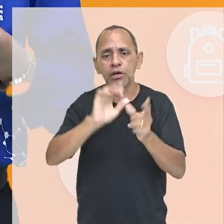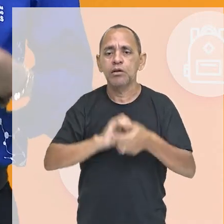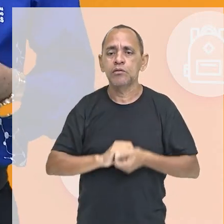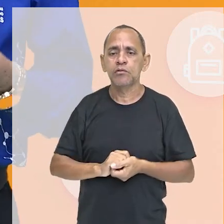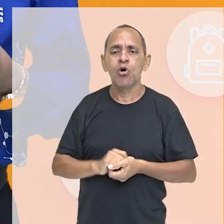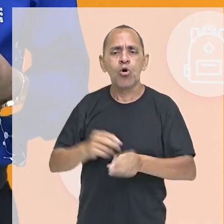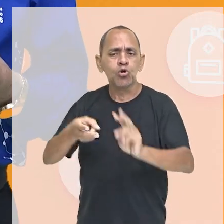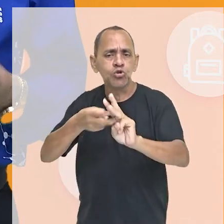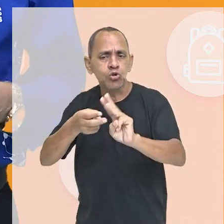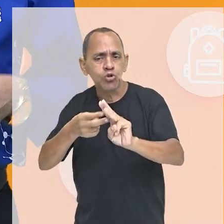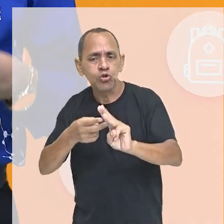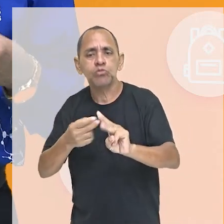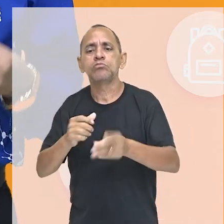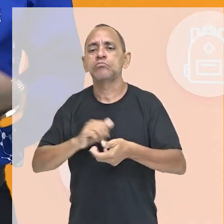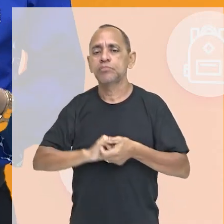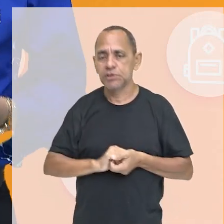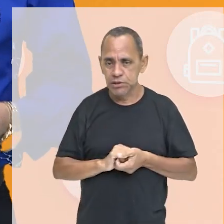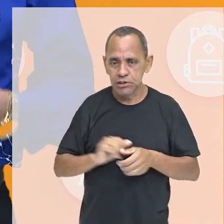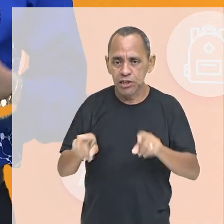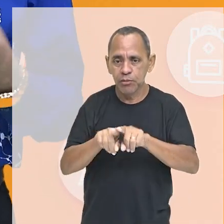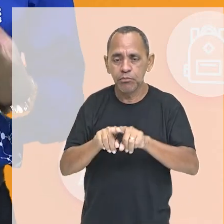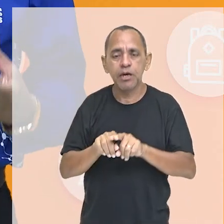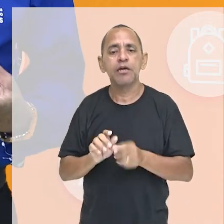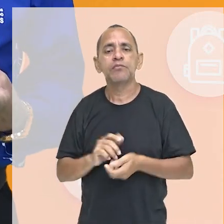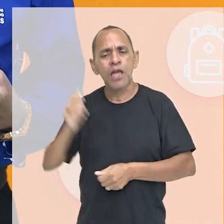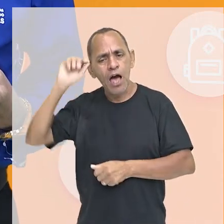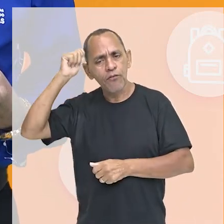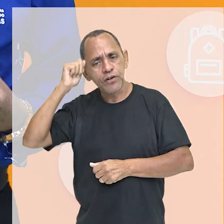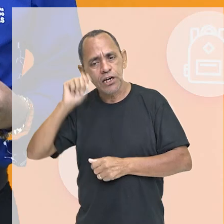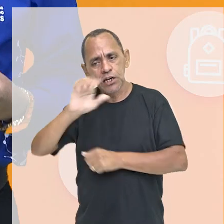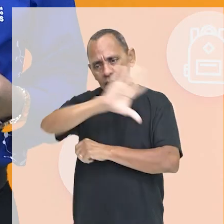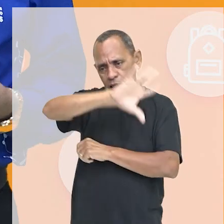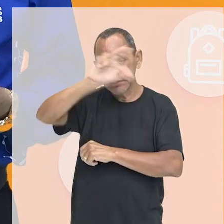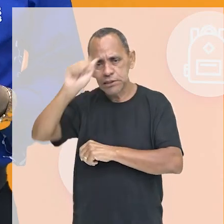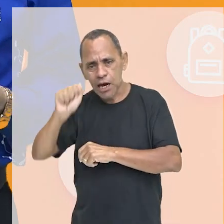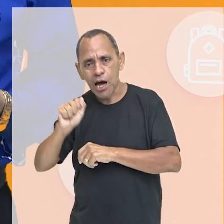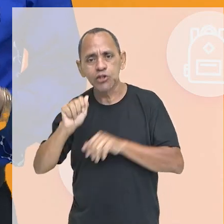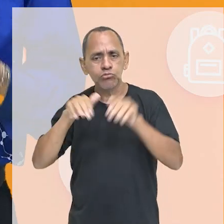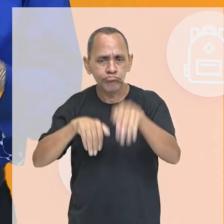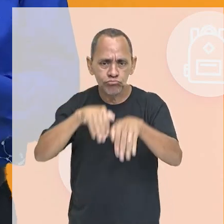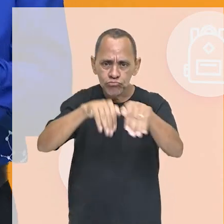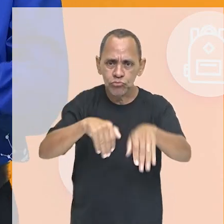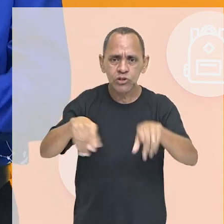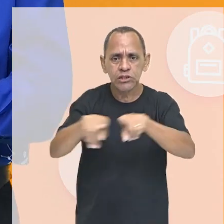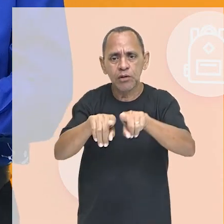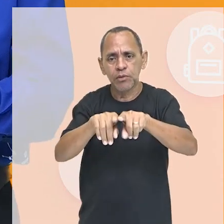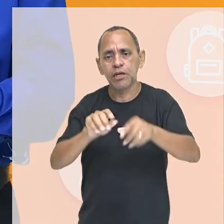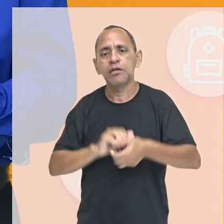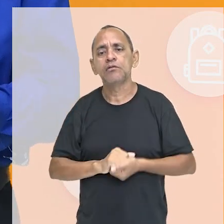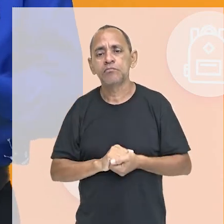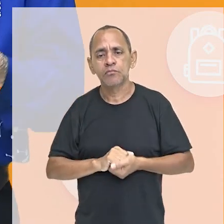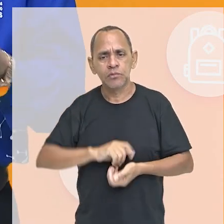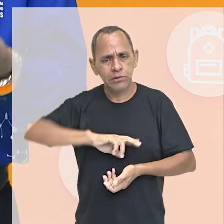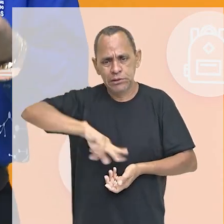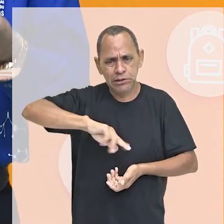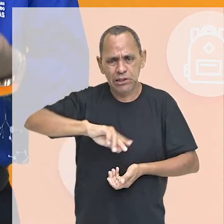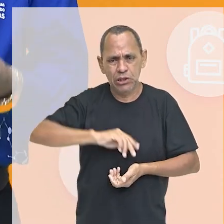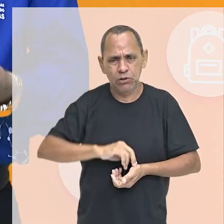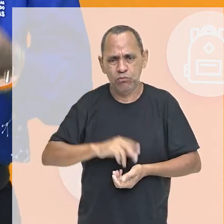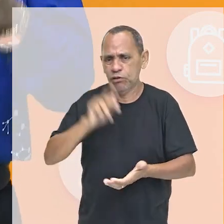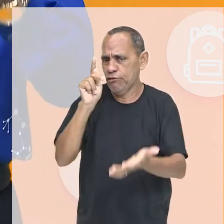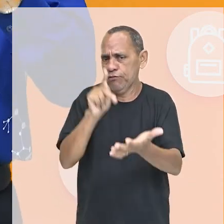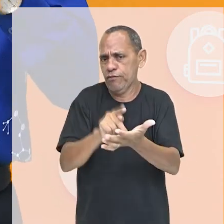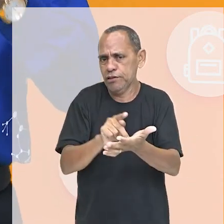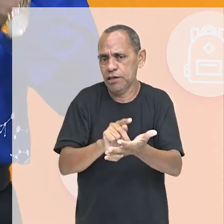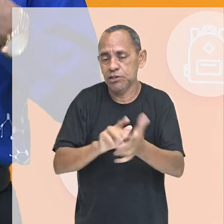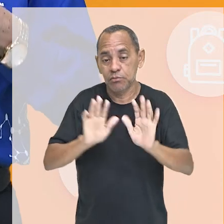americanos, os povos africanos, australianos, asiáticos, não como eles eram de fato, mas a